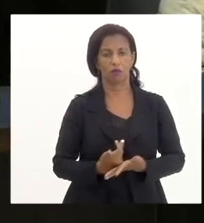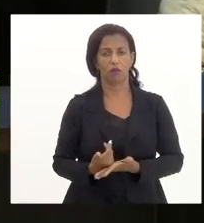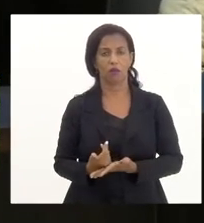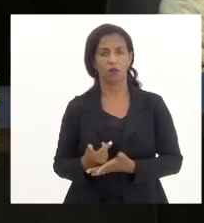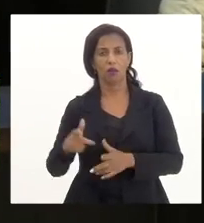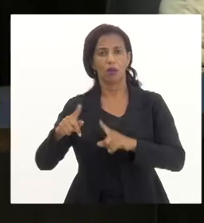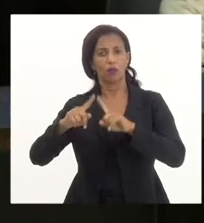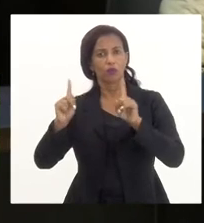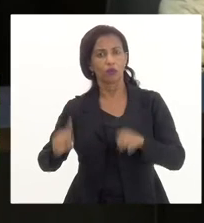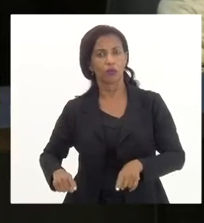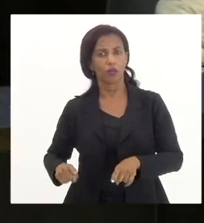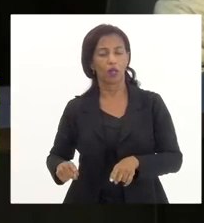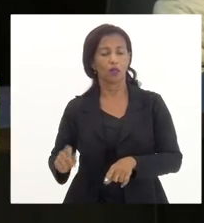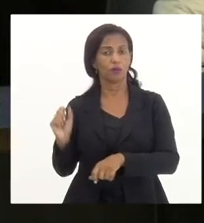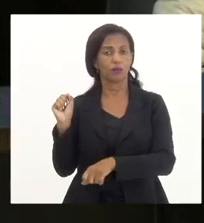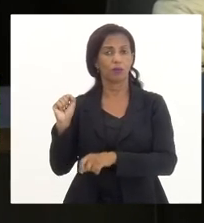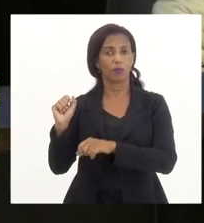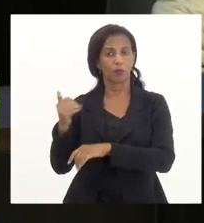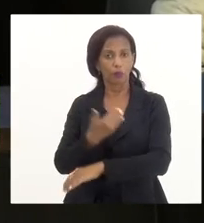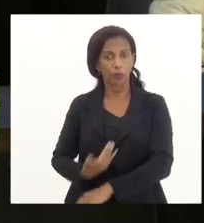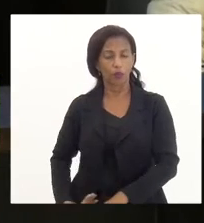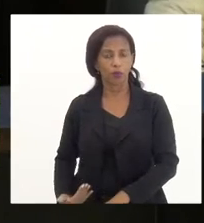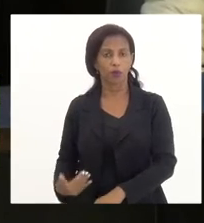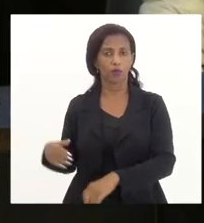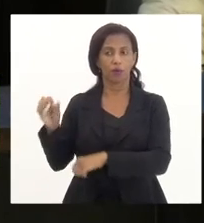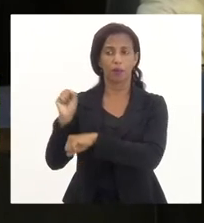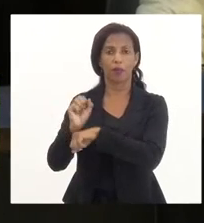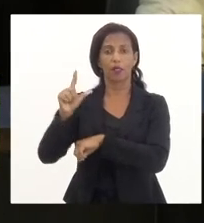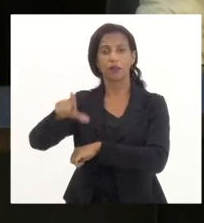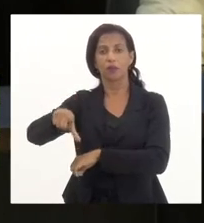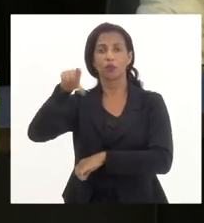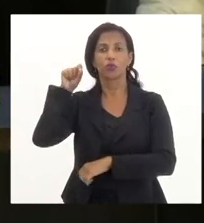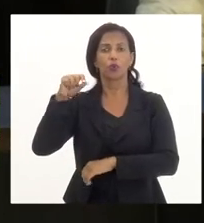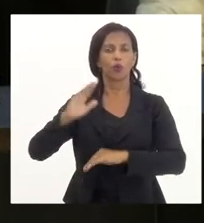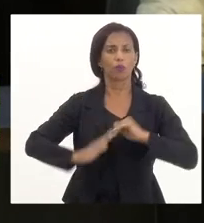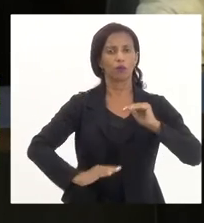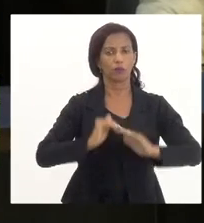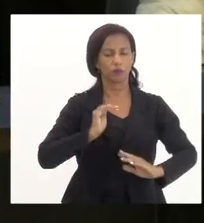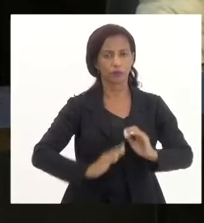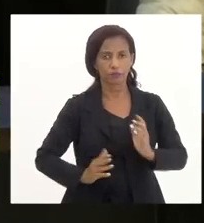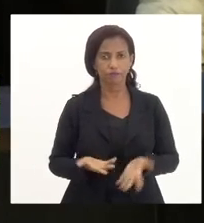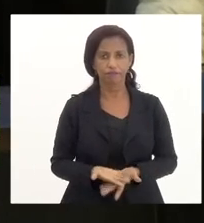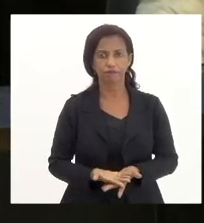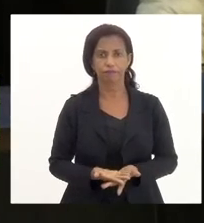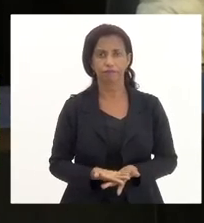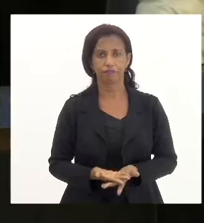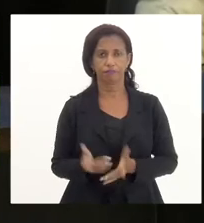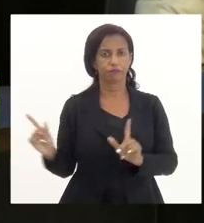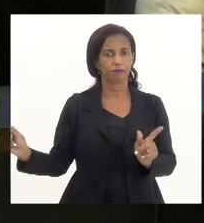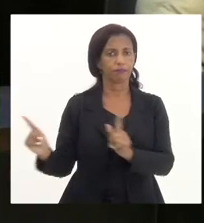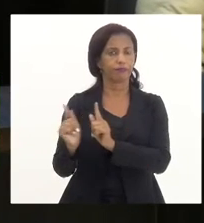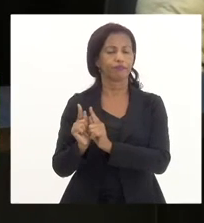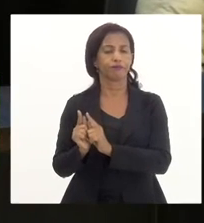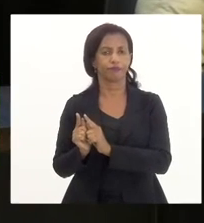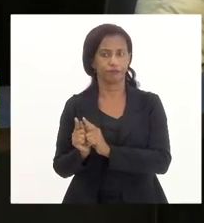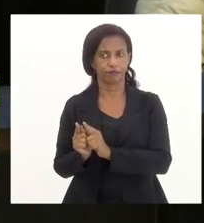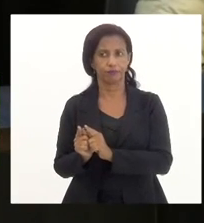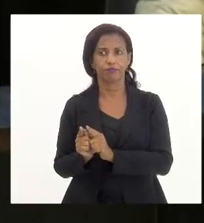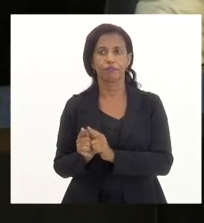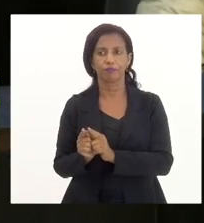serviço público vai deixar de ser uma opção profissional é minimamente